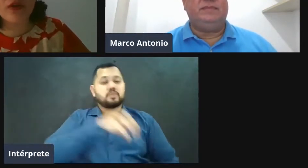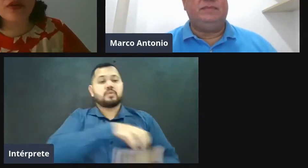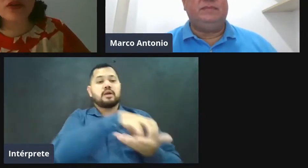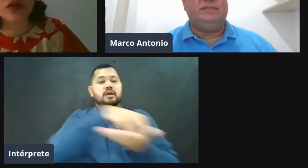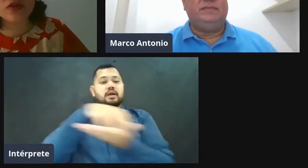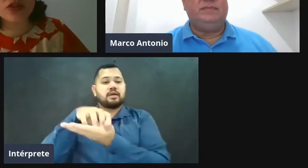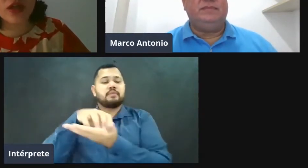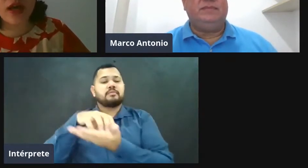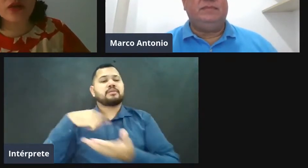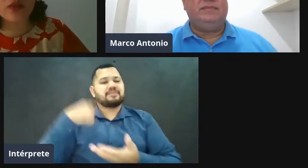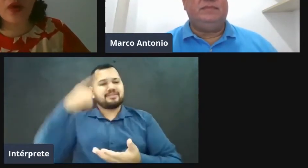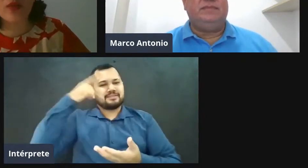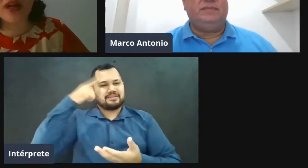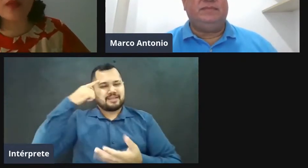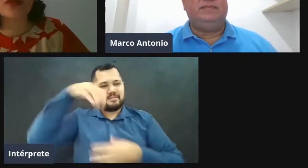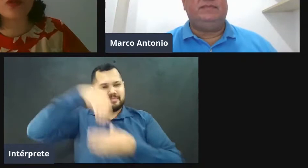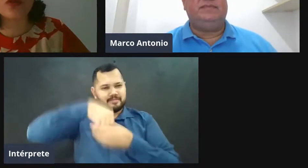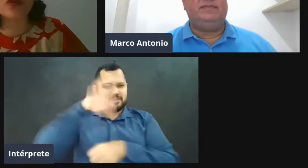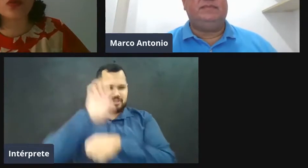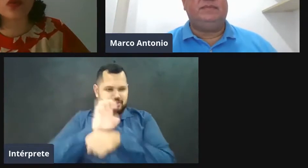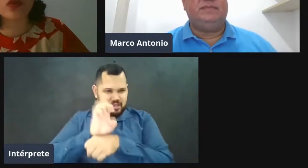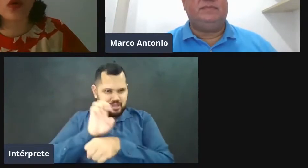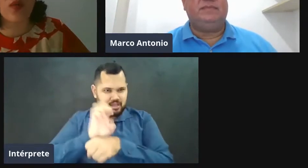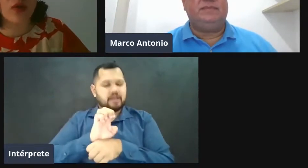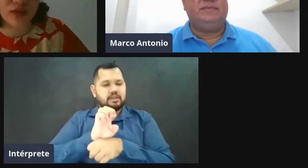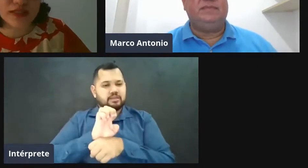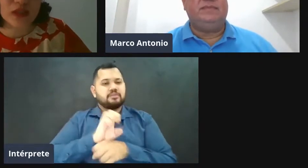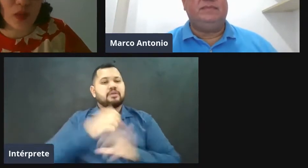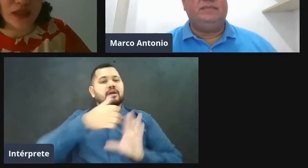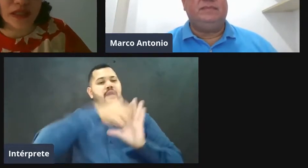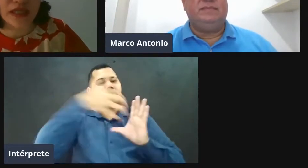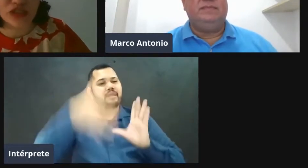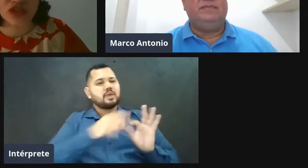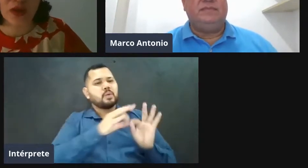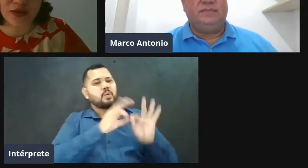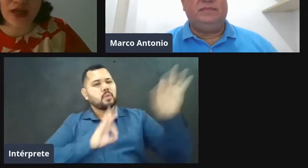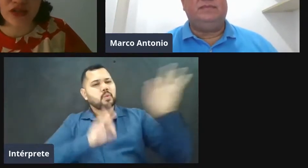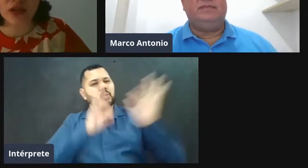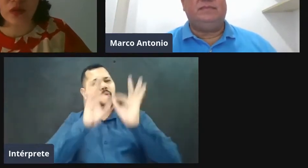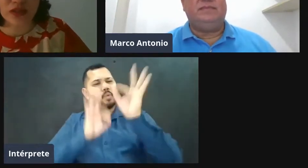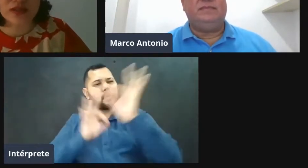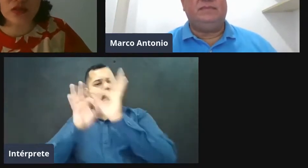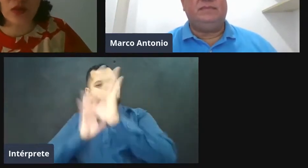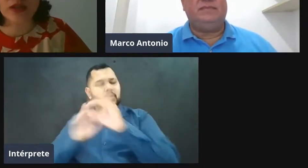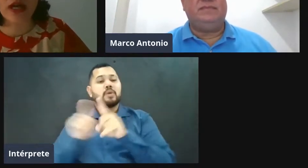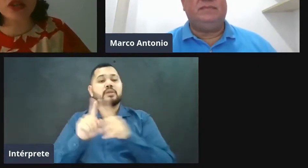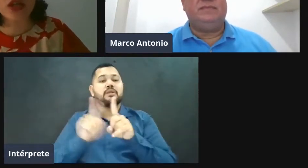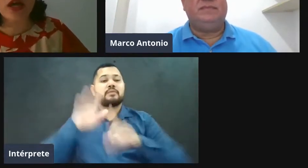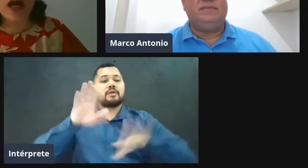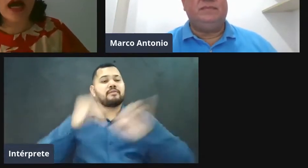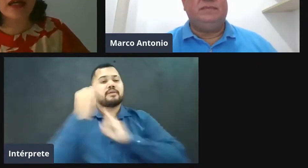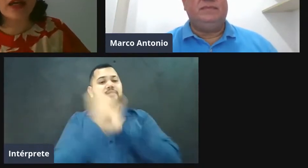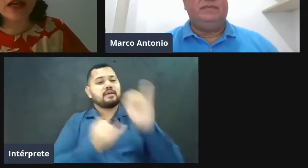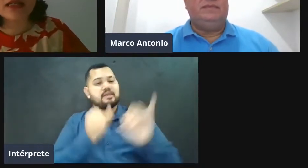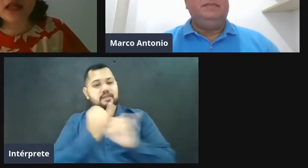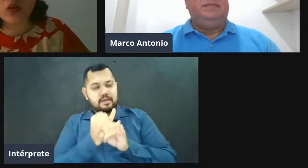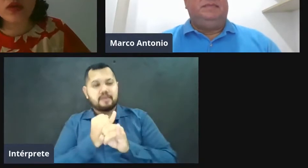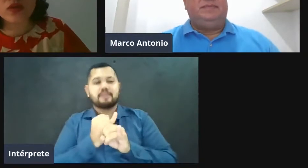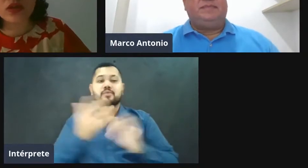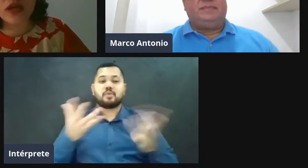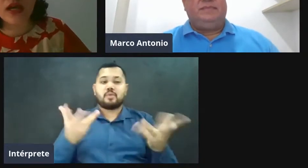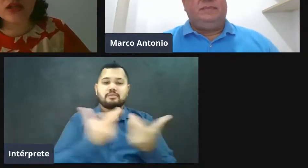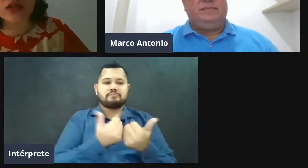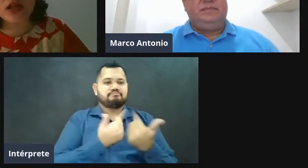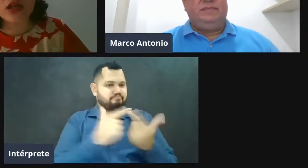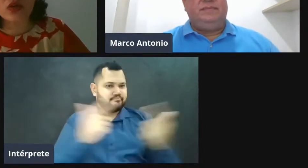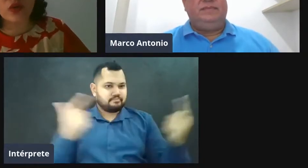características geográficas do nosso estado e problemas de infraestrutura, como a conexão com a internet de qualidade, não, conexão de qualidade, a integração